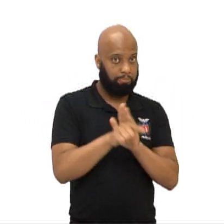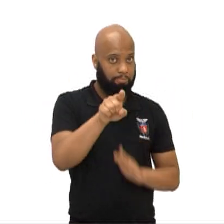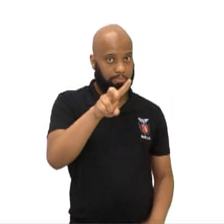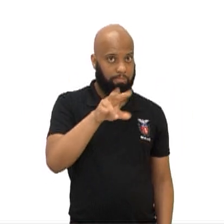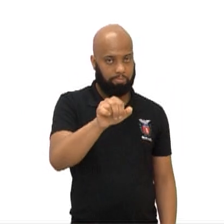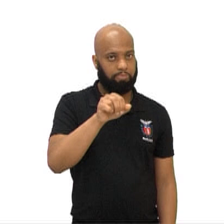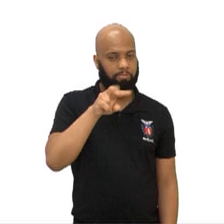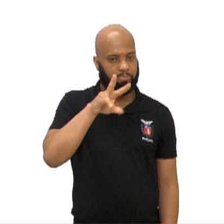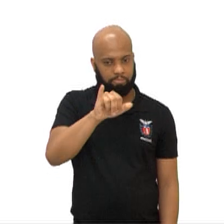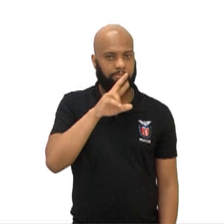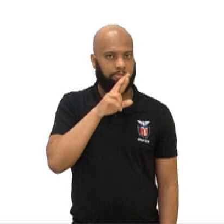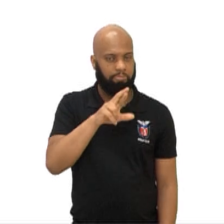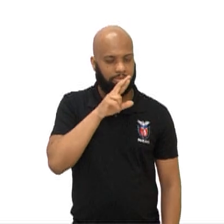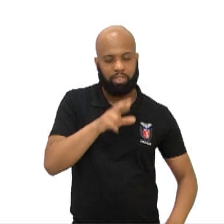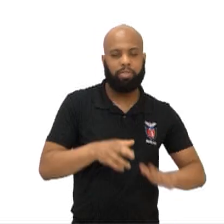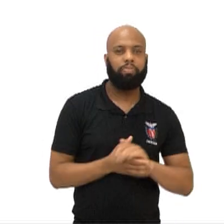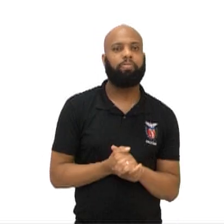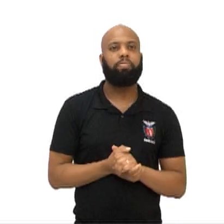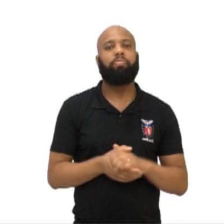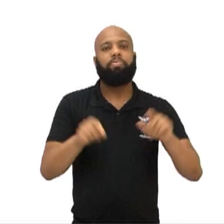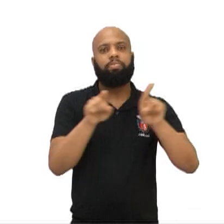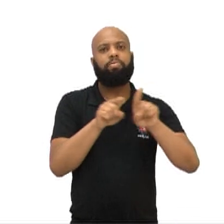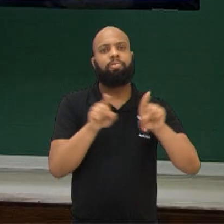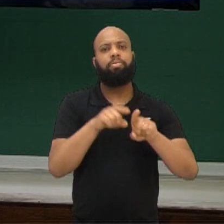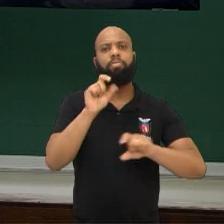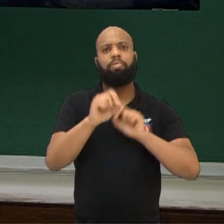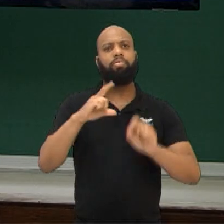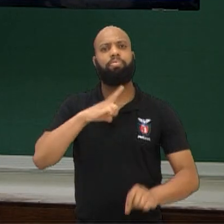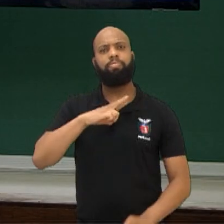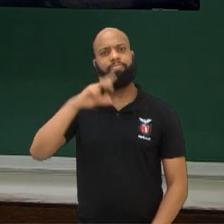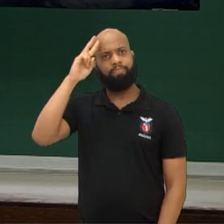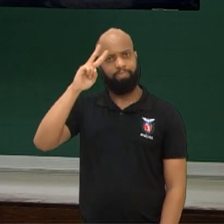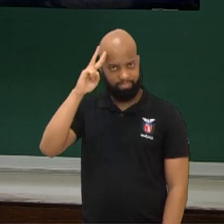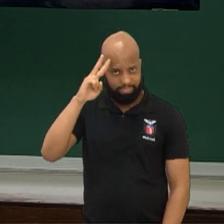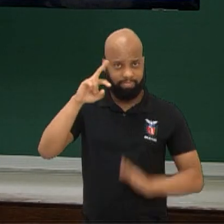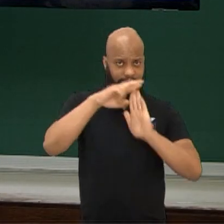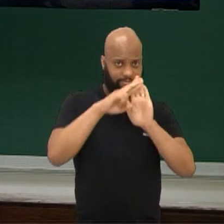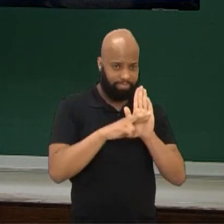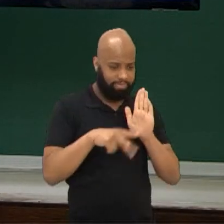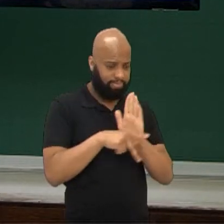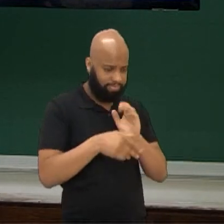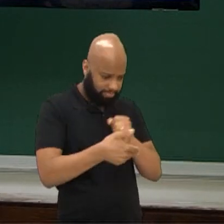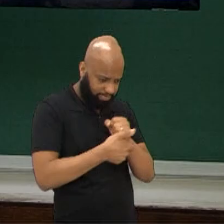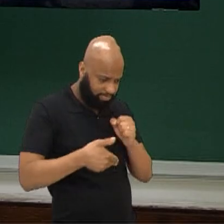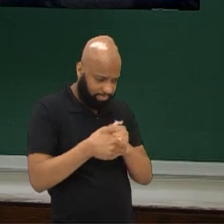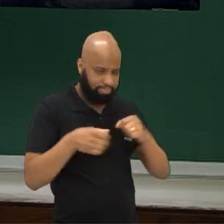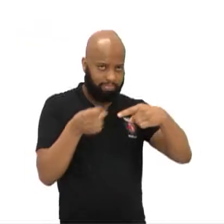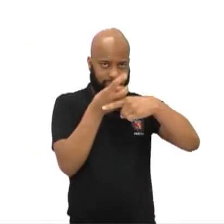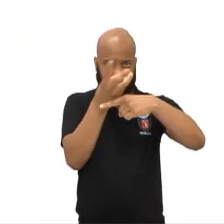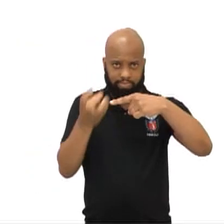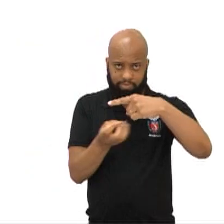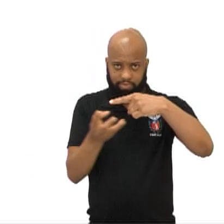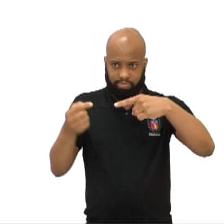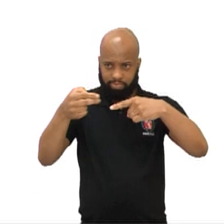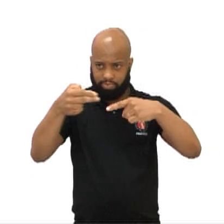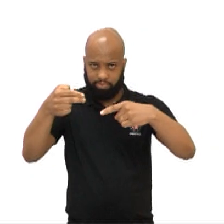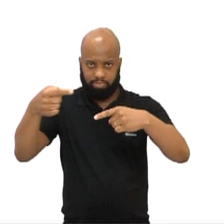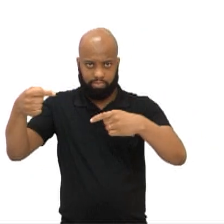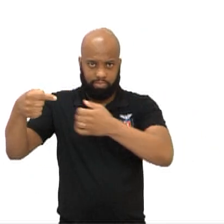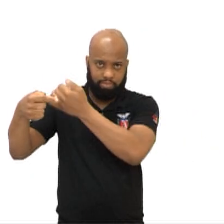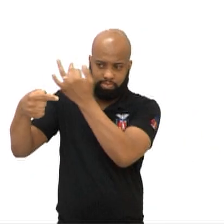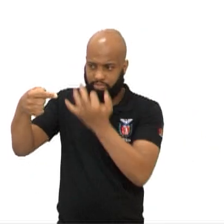vamos começar? Lembrando lá da propriedade fundamental das proporções. De modo geral, em